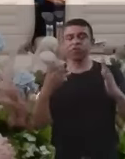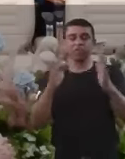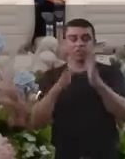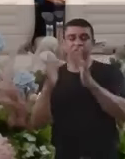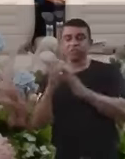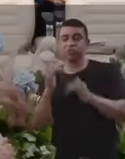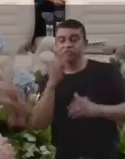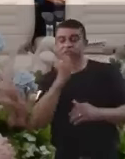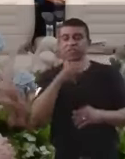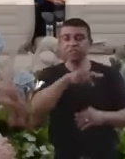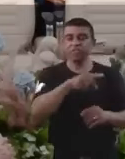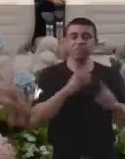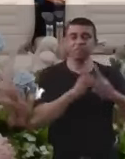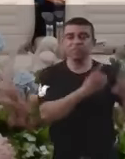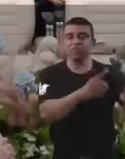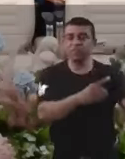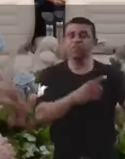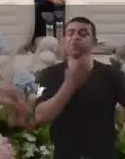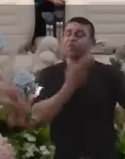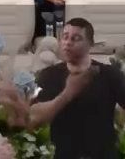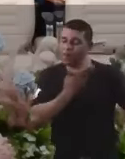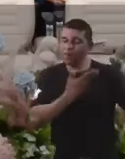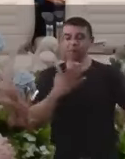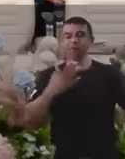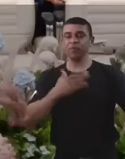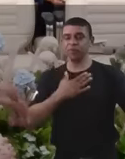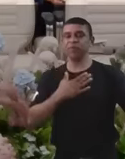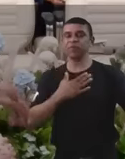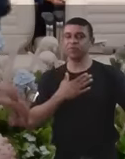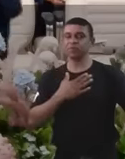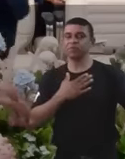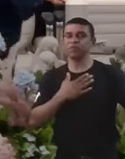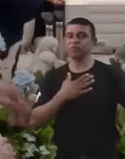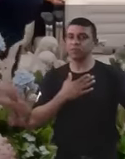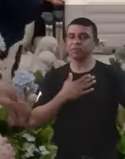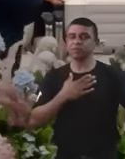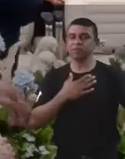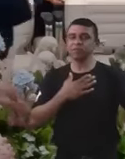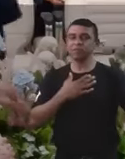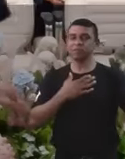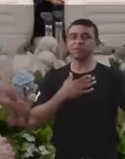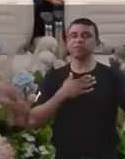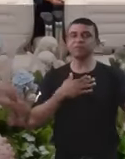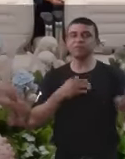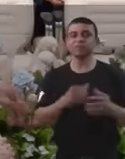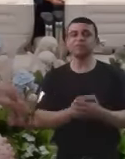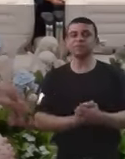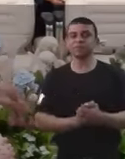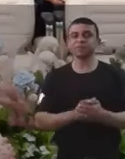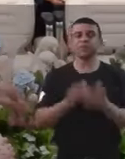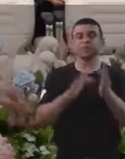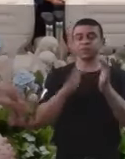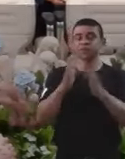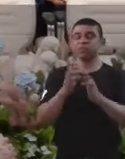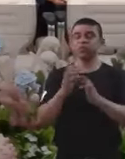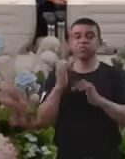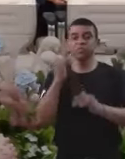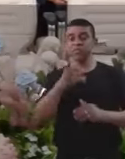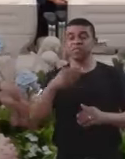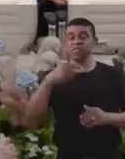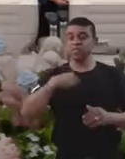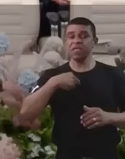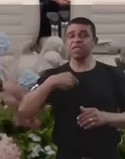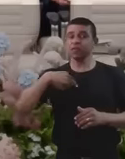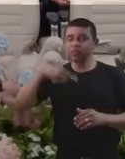não tem mais o que fazer. Sabe o que Jesus está dizendo? Eu serei assunto aos céus, vocês vão continuar meu ministério